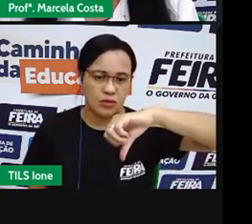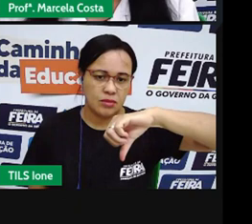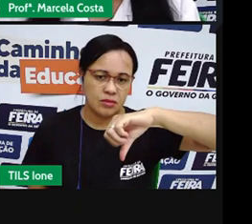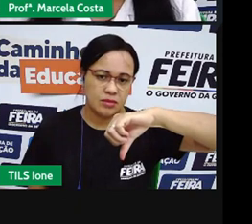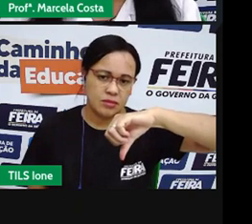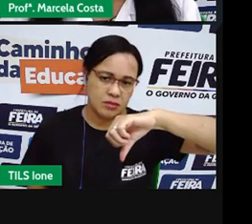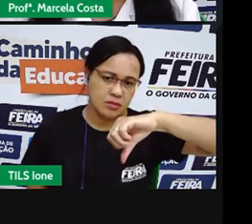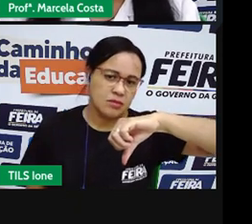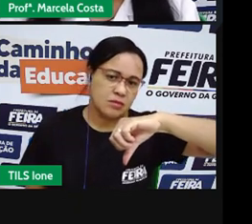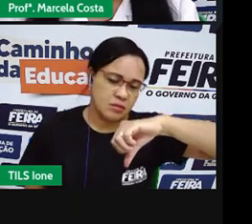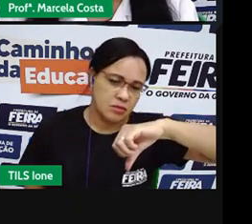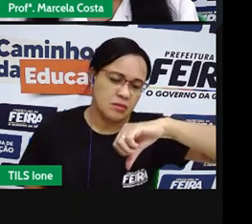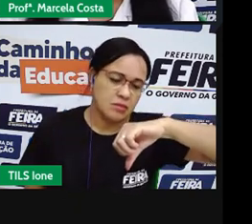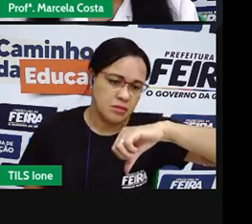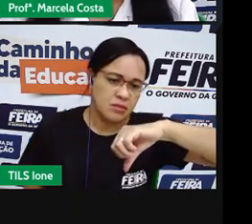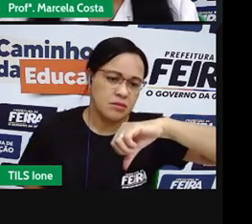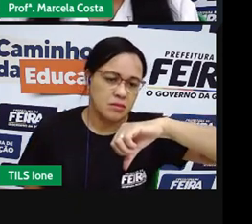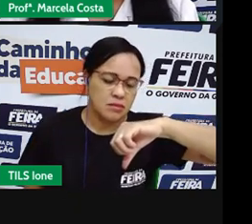6, 7, 8, 9 ovos.